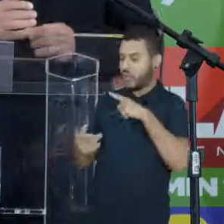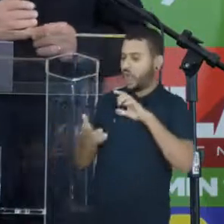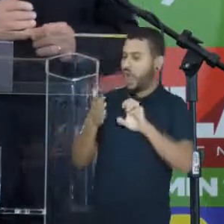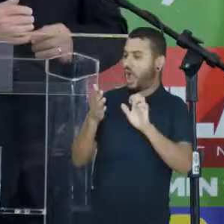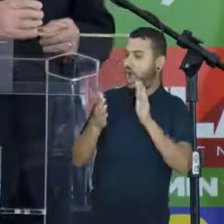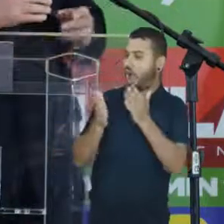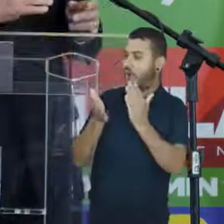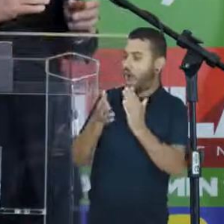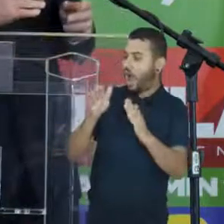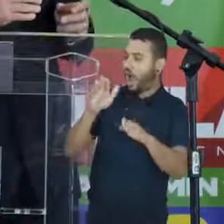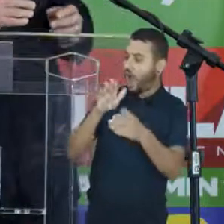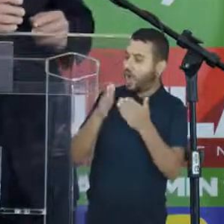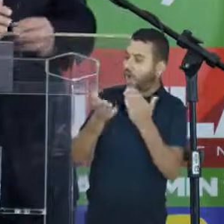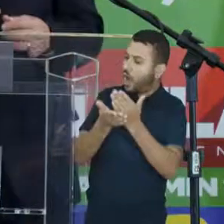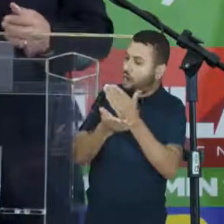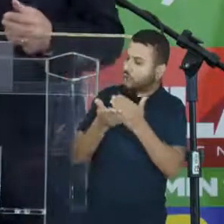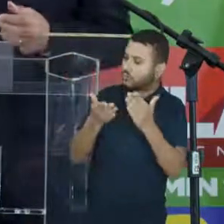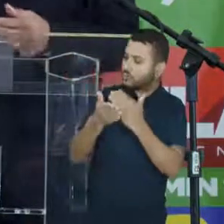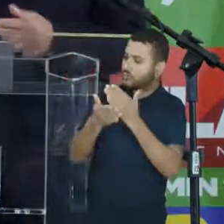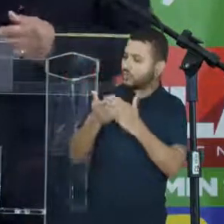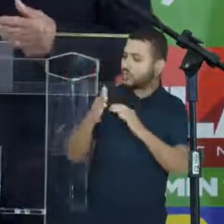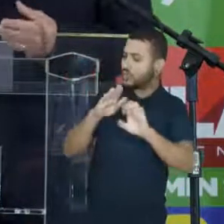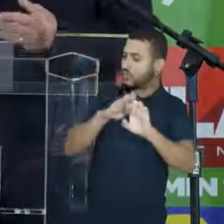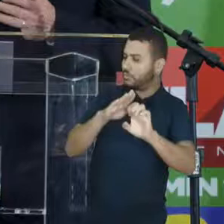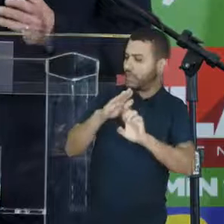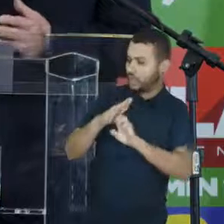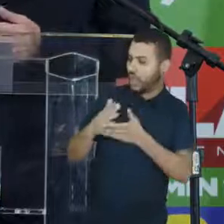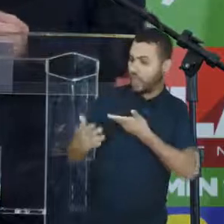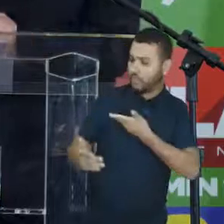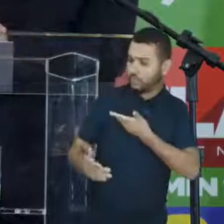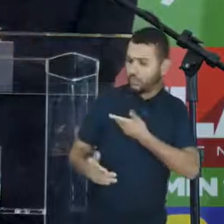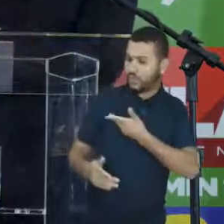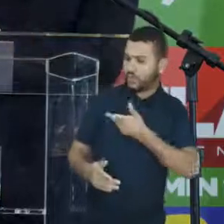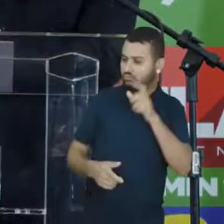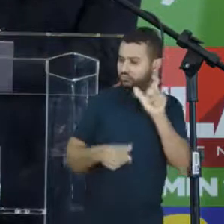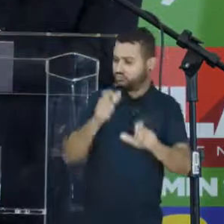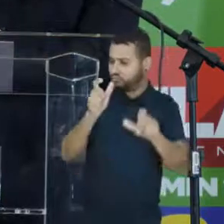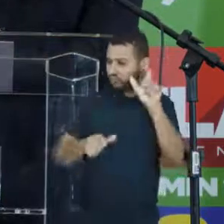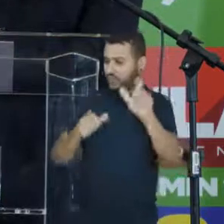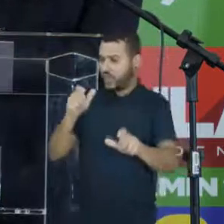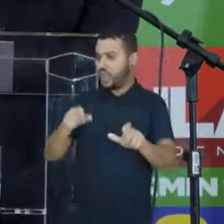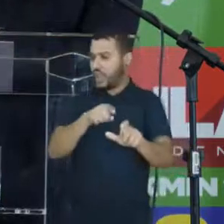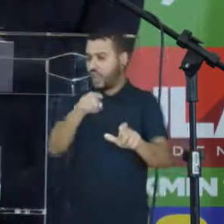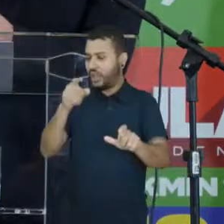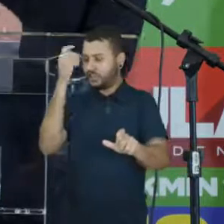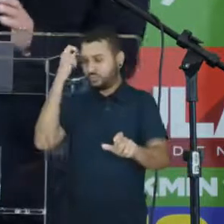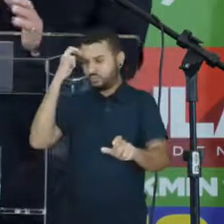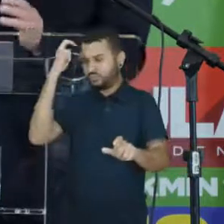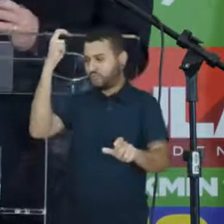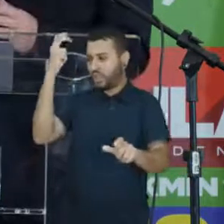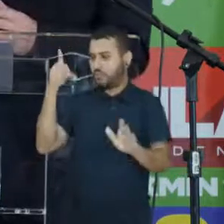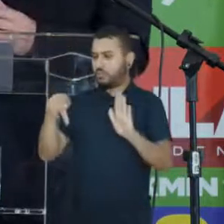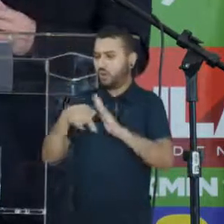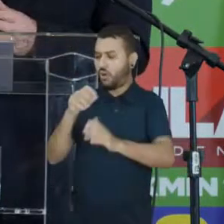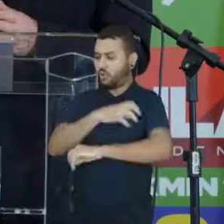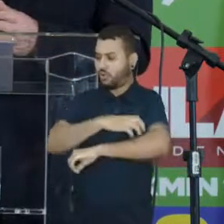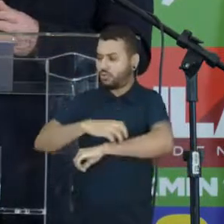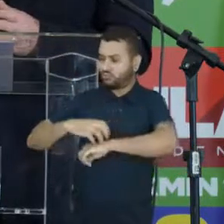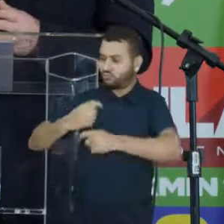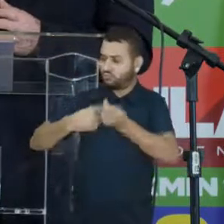conversado, alguns companheiros que são especialistas no agronegócio, para fazer um